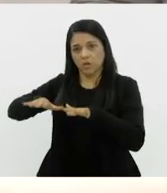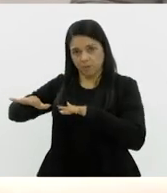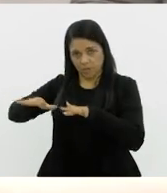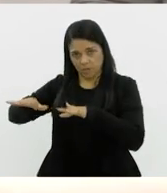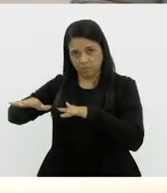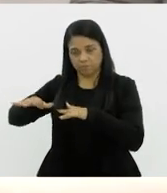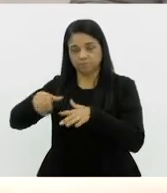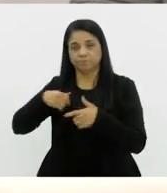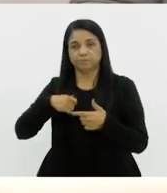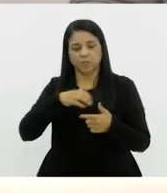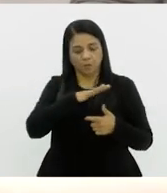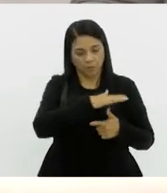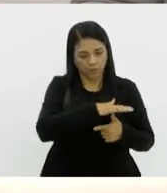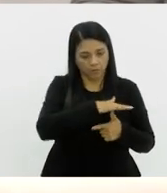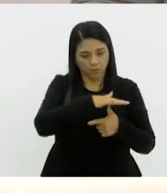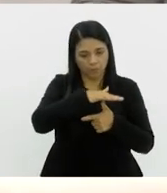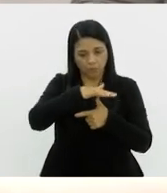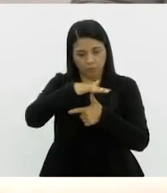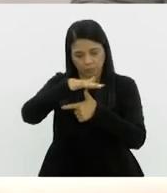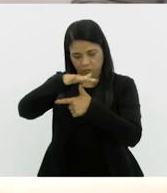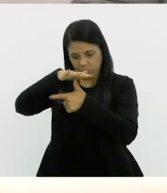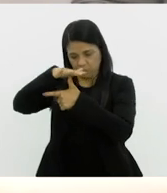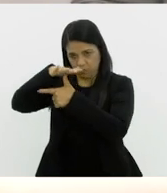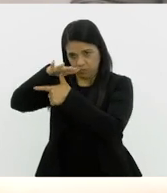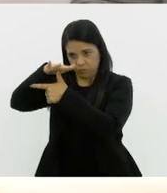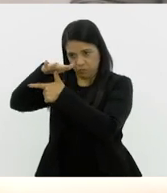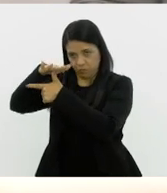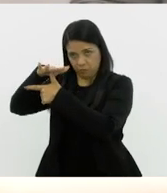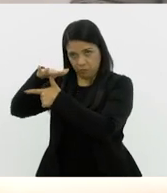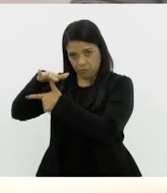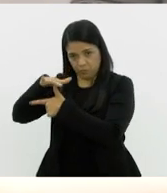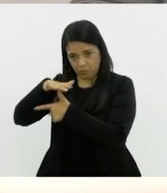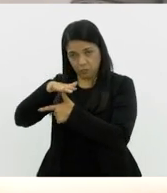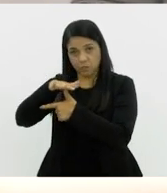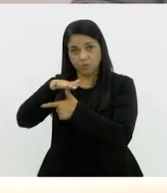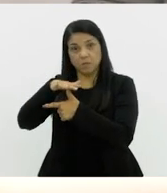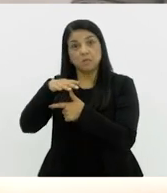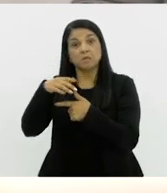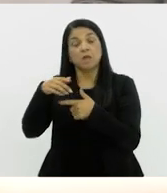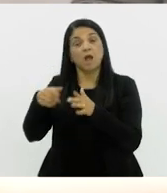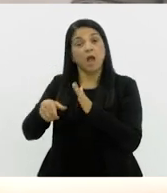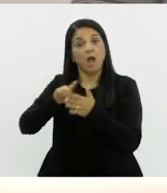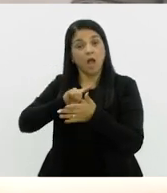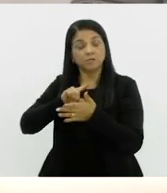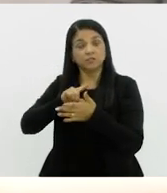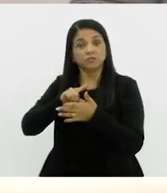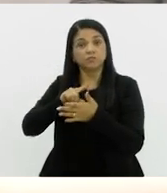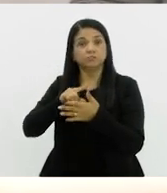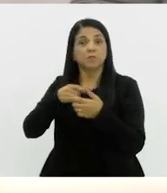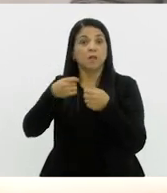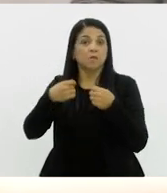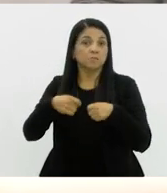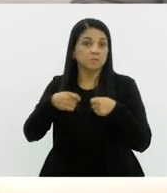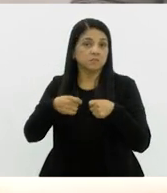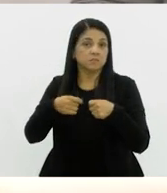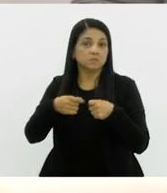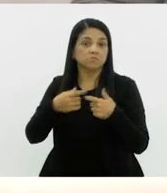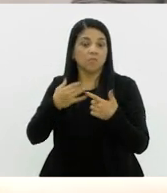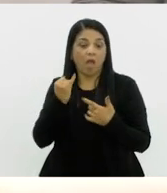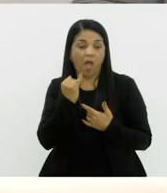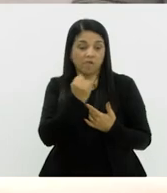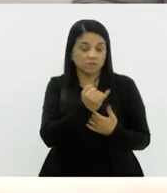tenho certeza, mas serei corrigido, que ele, para sair, tem que dizer, olha, estou indo para tal lugar, sou